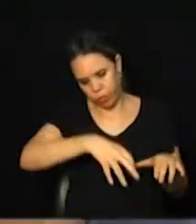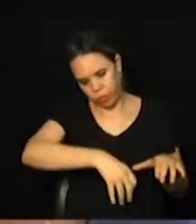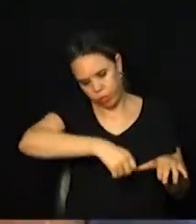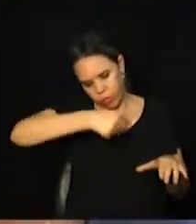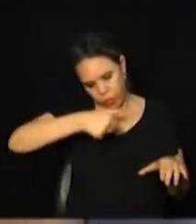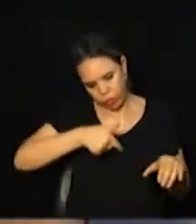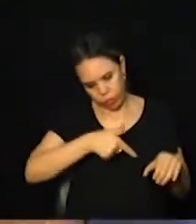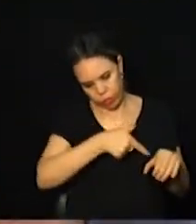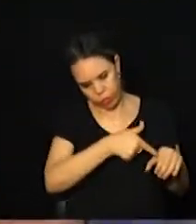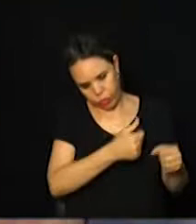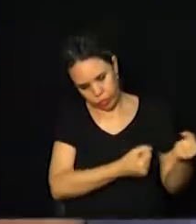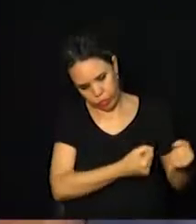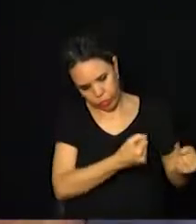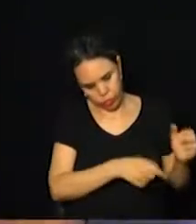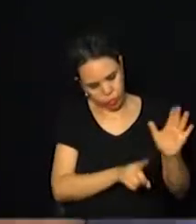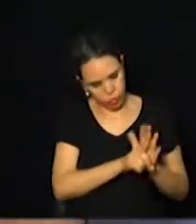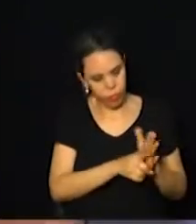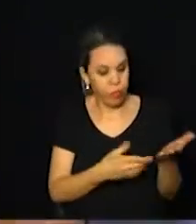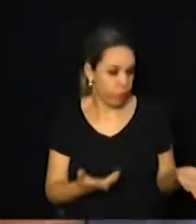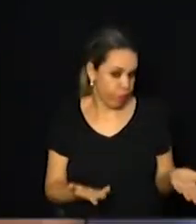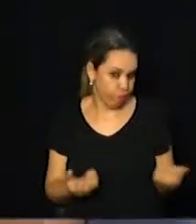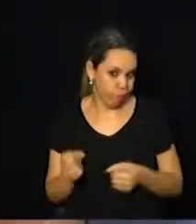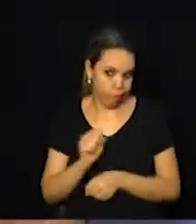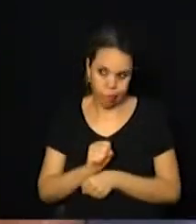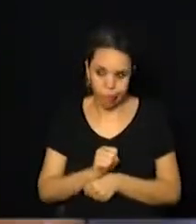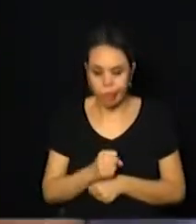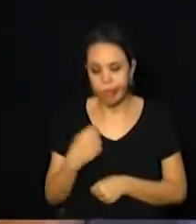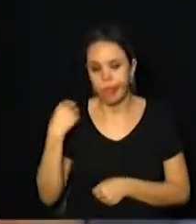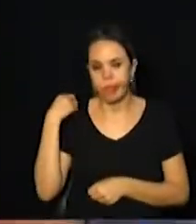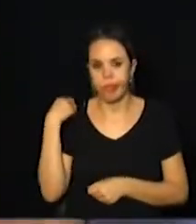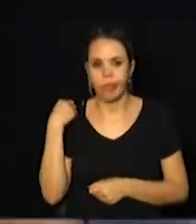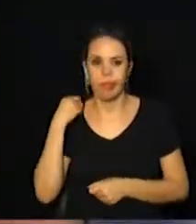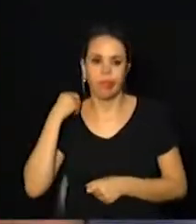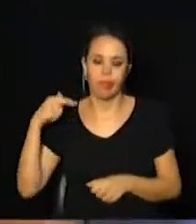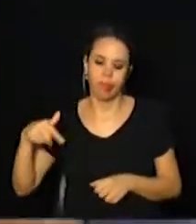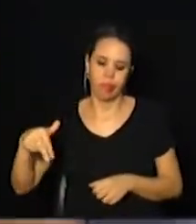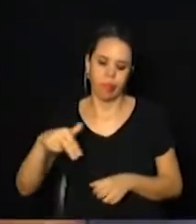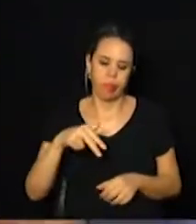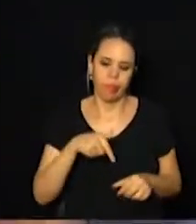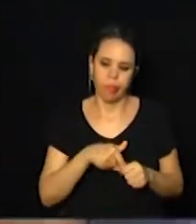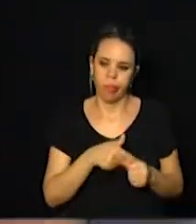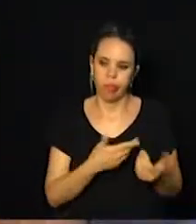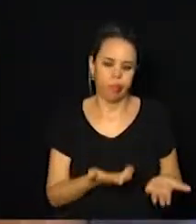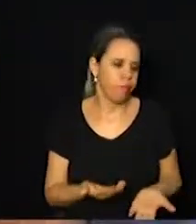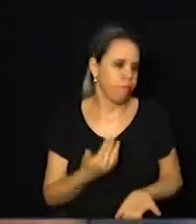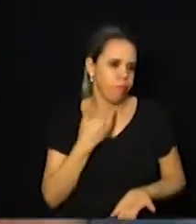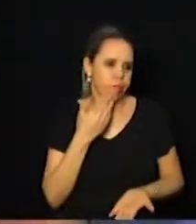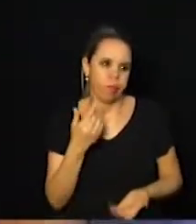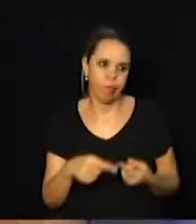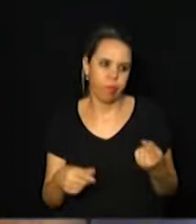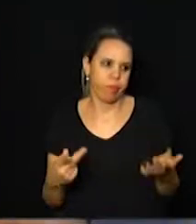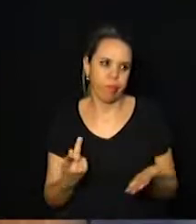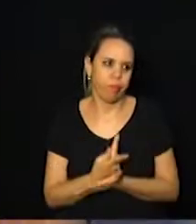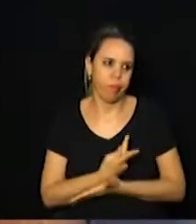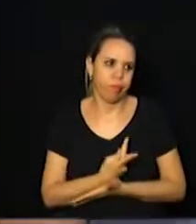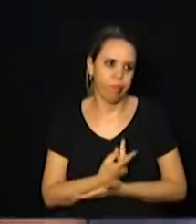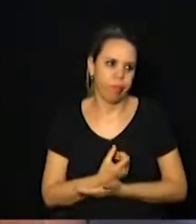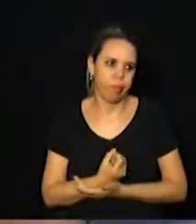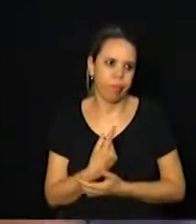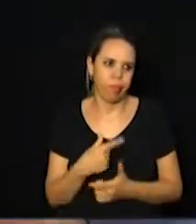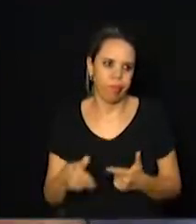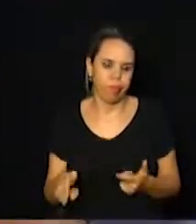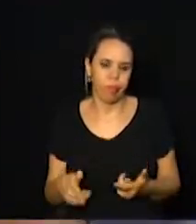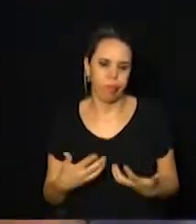Eu adorei quem tá dirigindo dessa do carro abastece seu